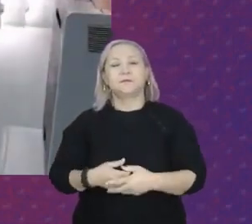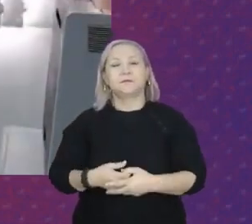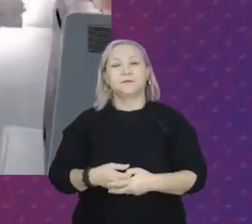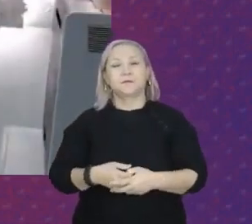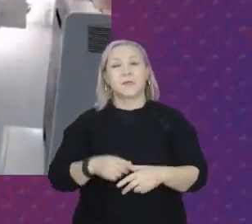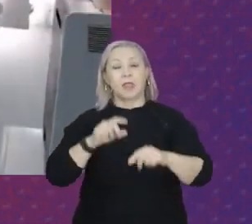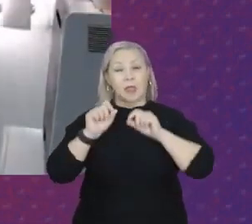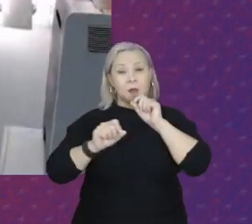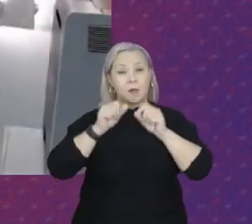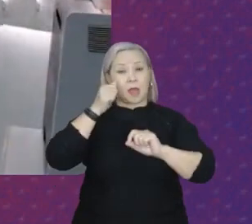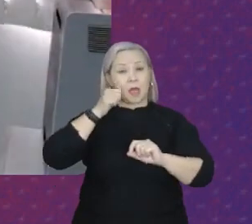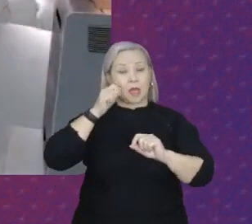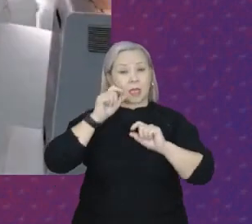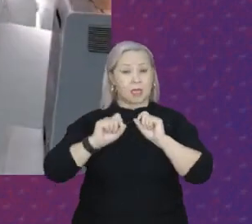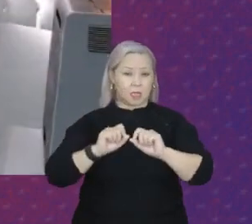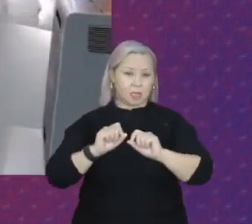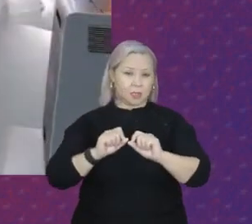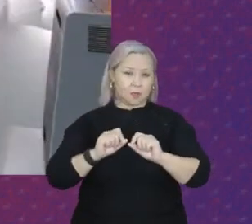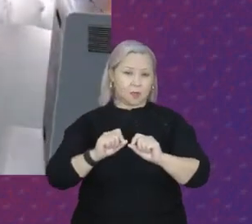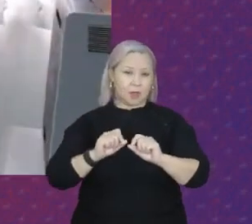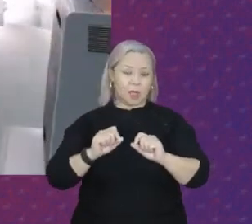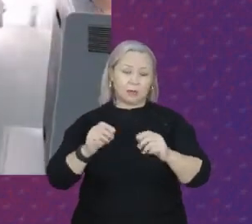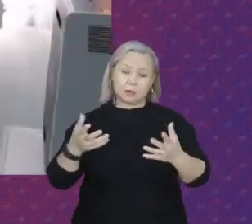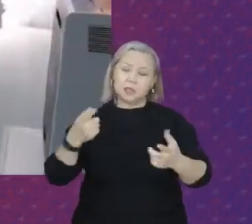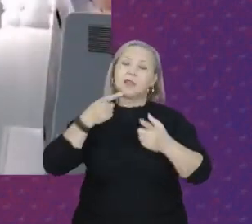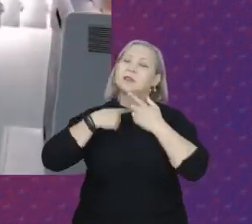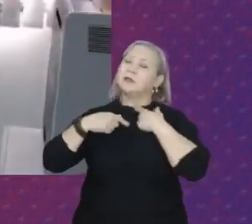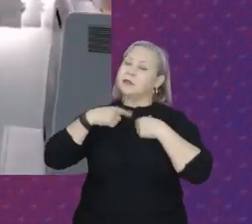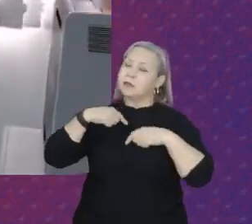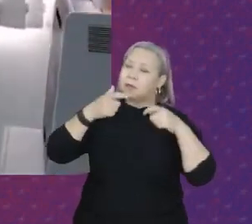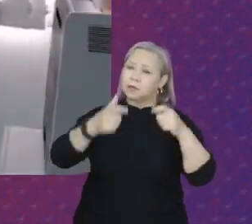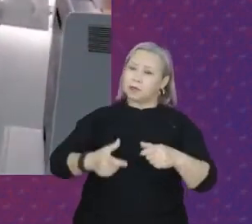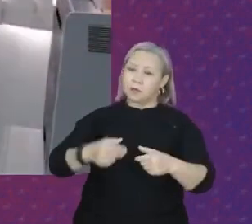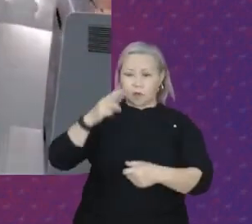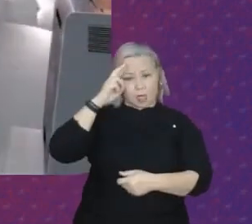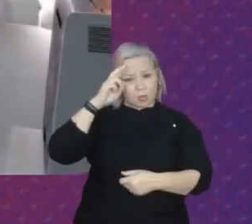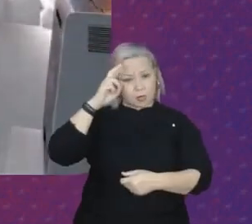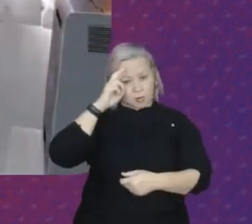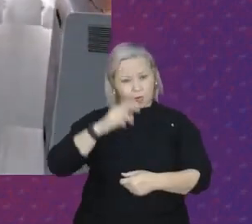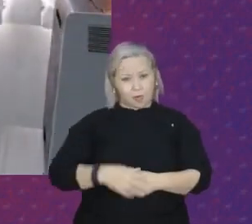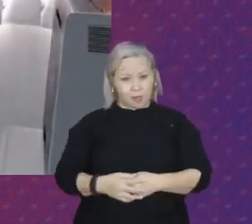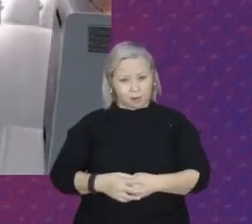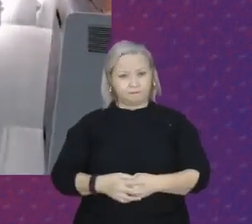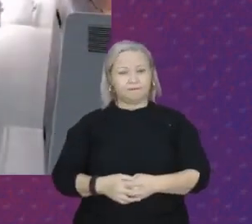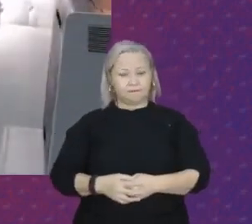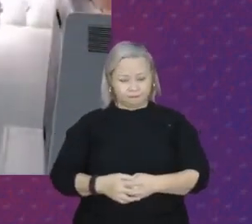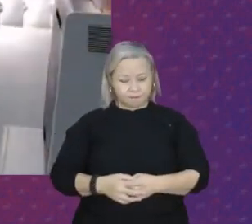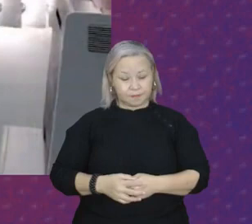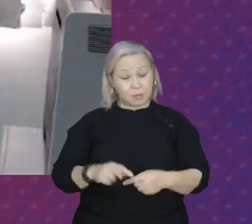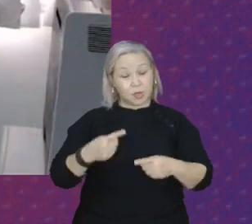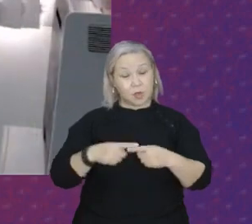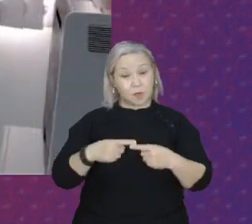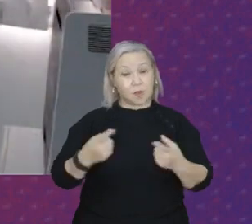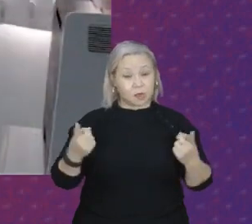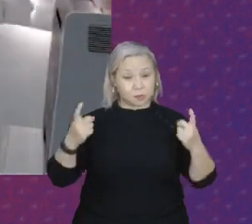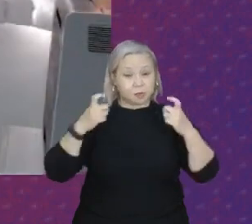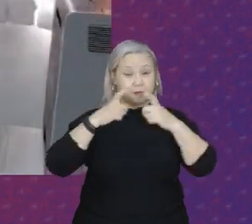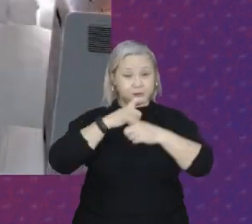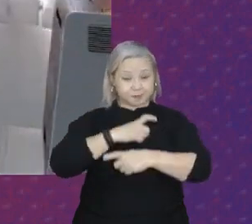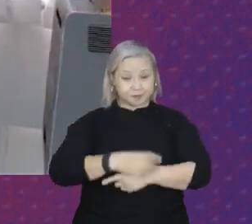que as mulheres aspirem, né, os espaços de comando, né, os espaços de tomada de decisão nas